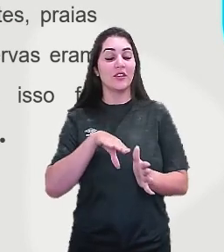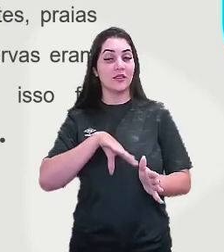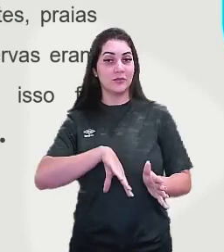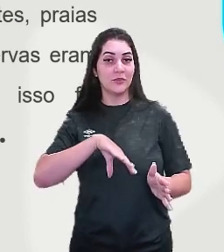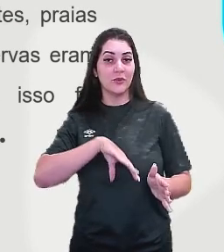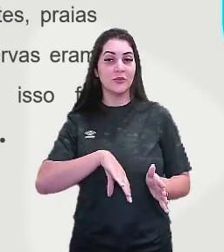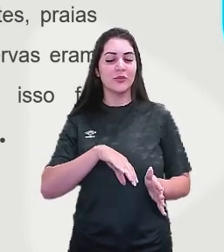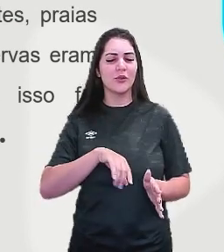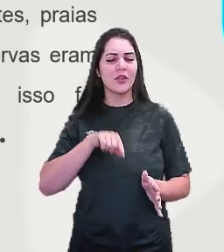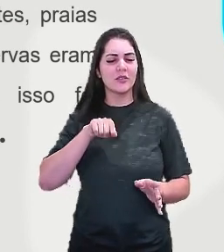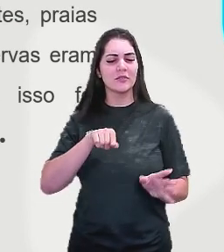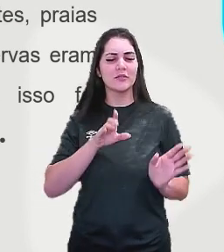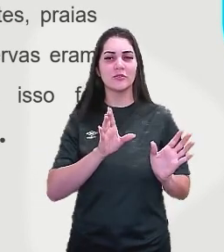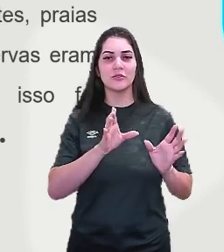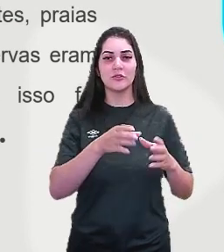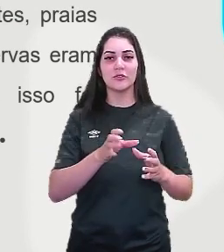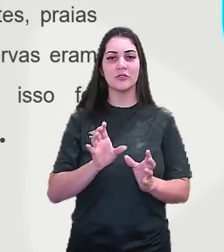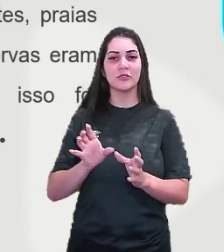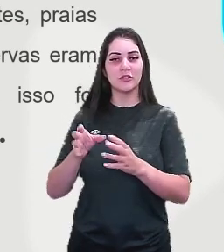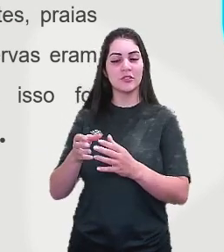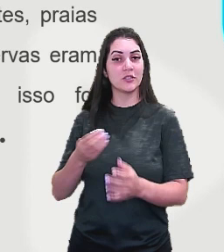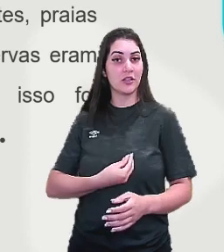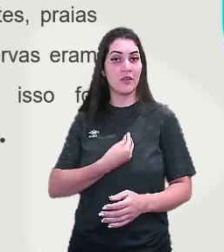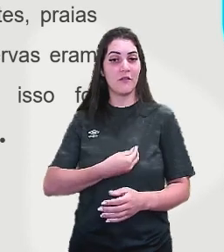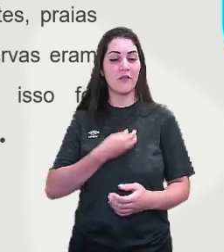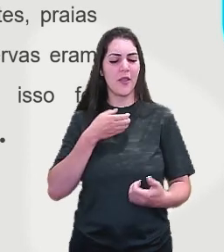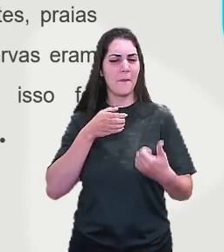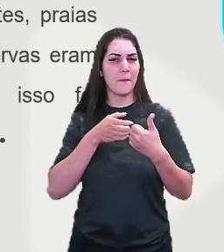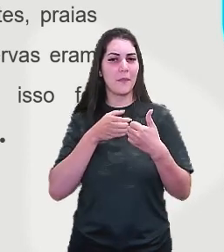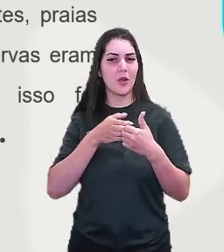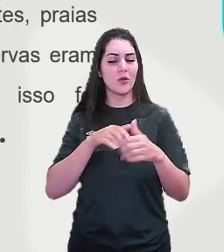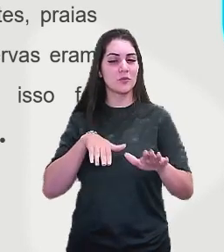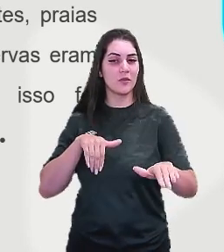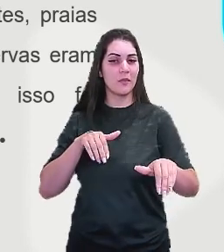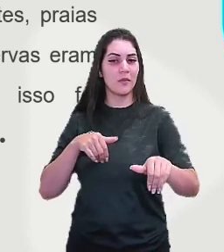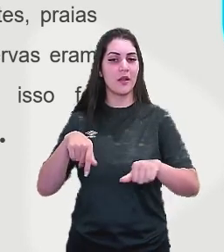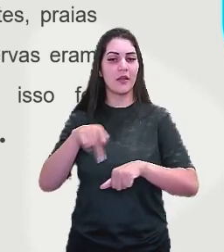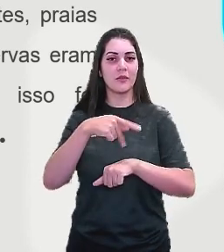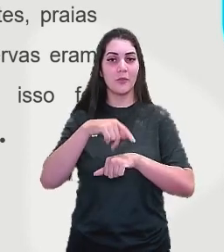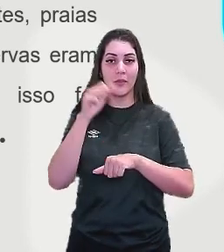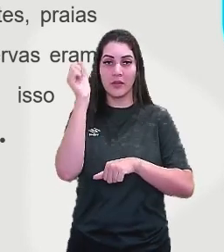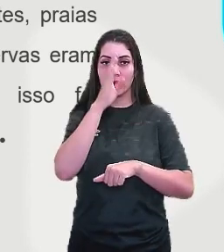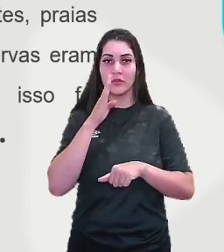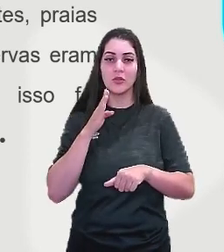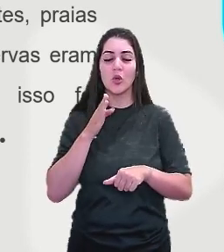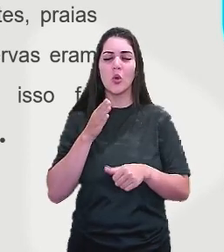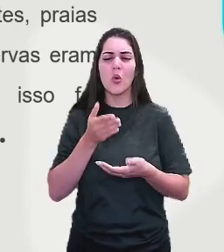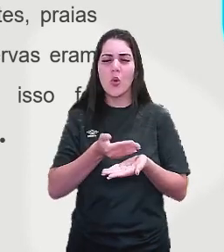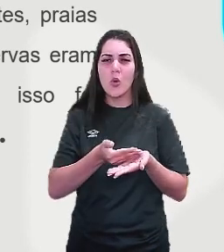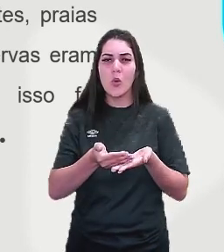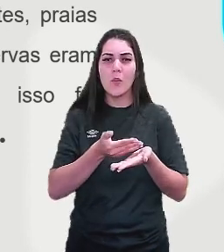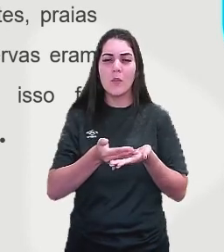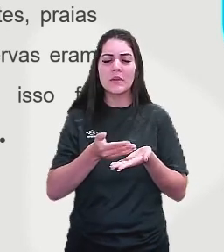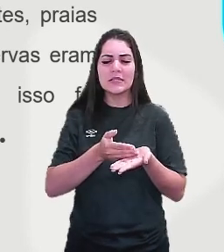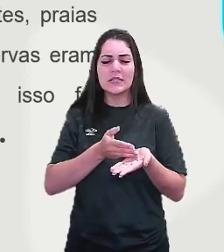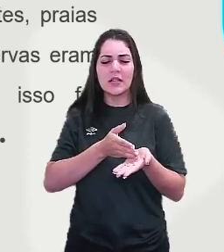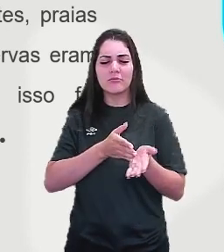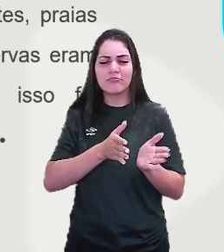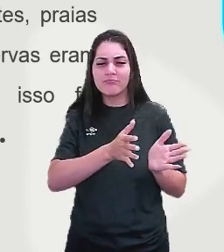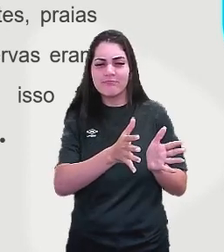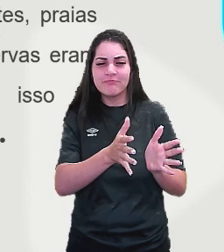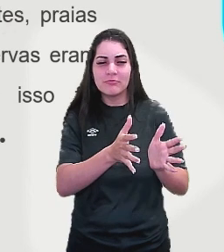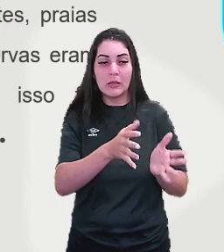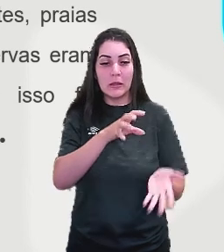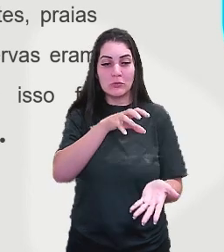portugueses, essas tribos que moravam no litoral do Brasil começaram a adentrar para mais o centro do